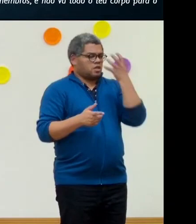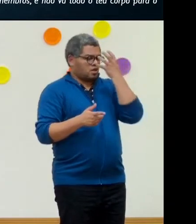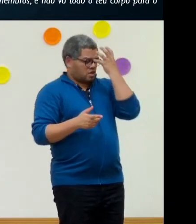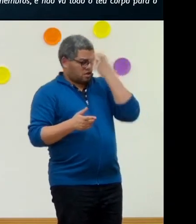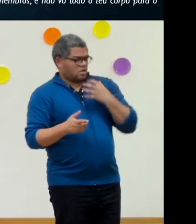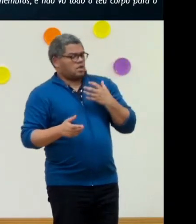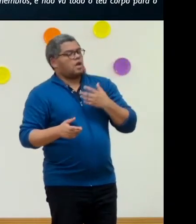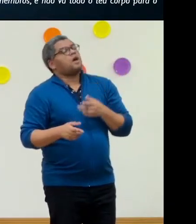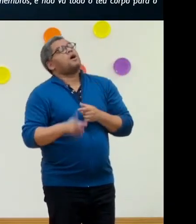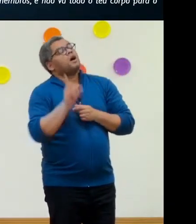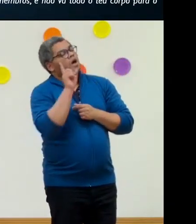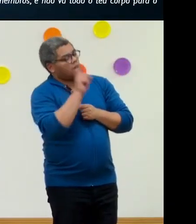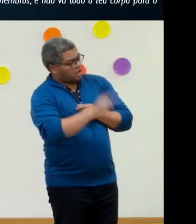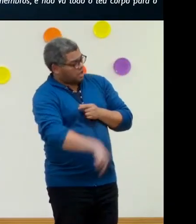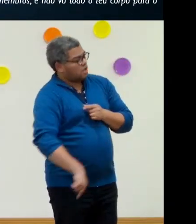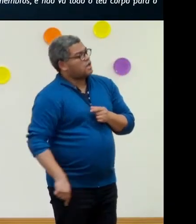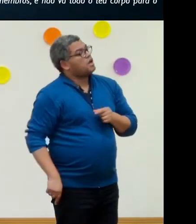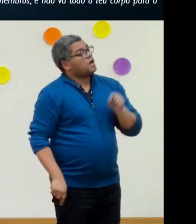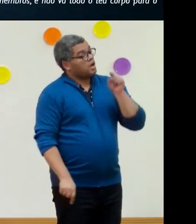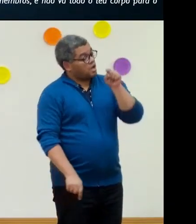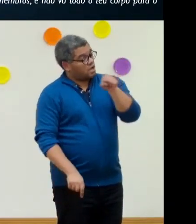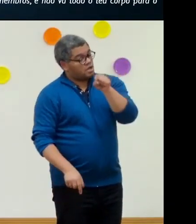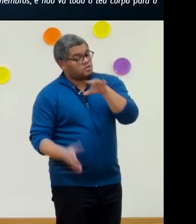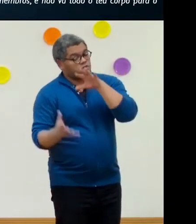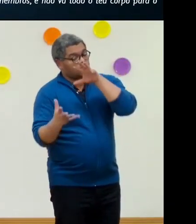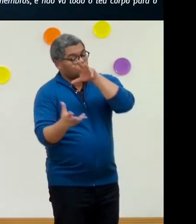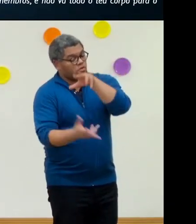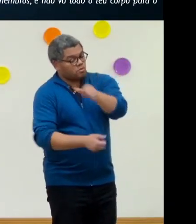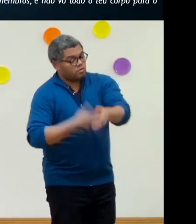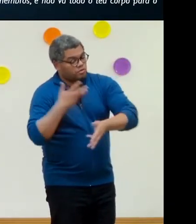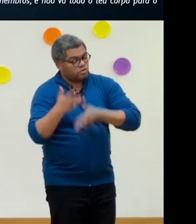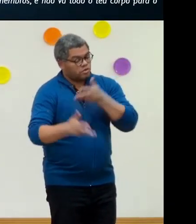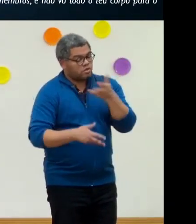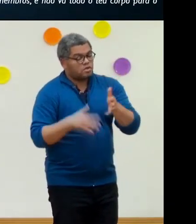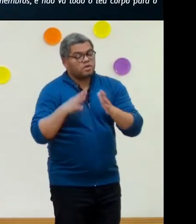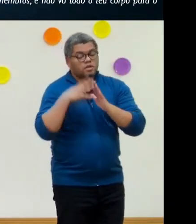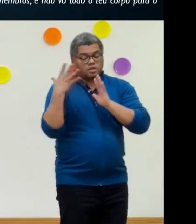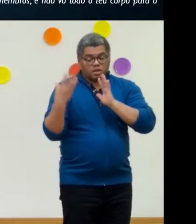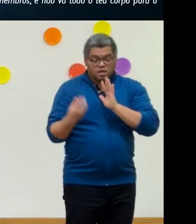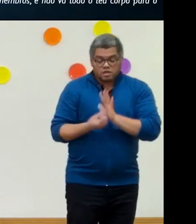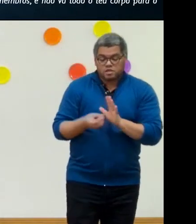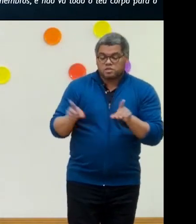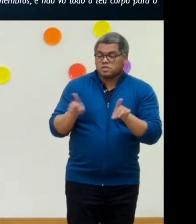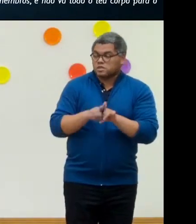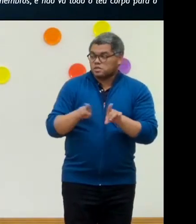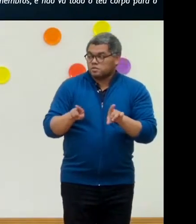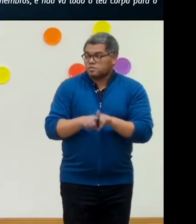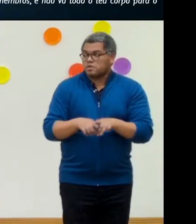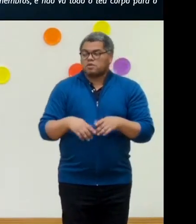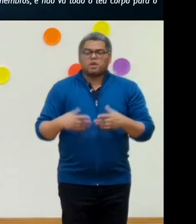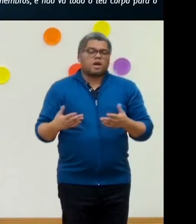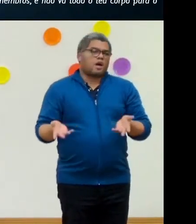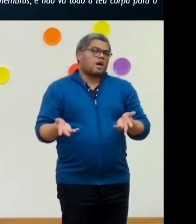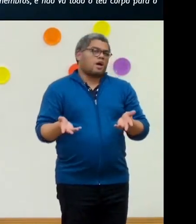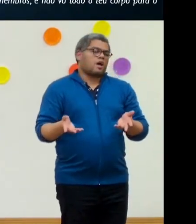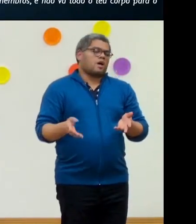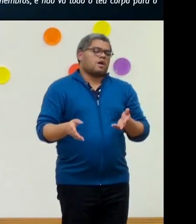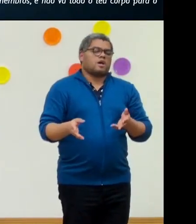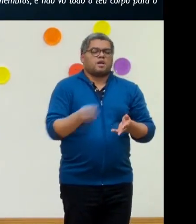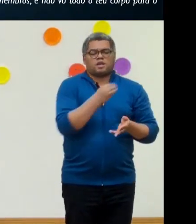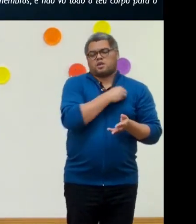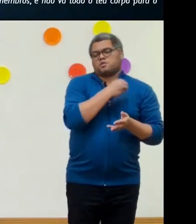Porque é isso que o mundo está dizendo para a gente. E a igreja está dizendo também. Pô, mas é muito